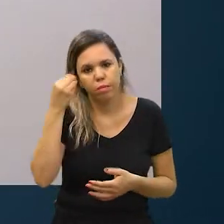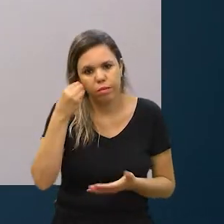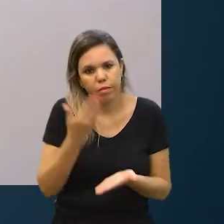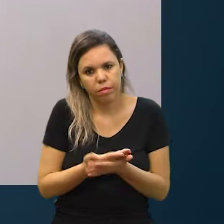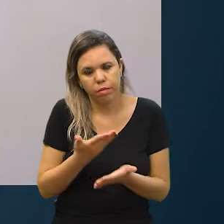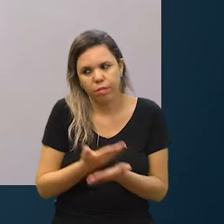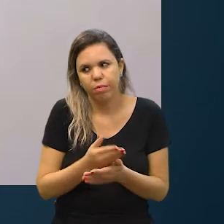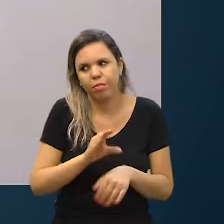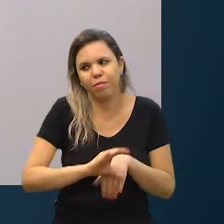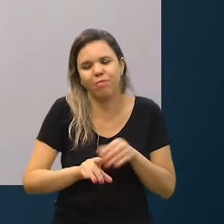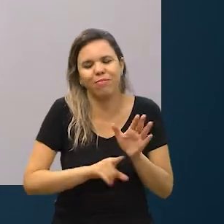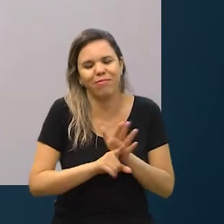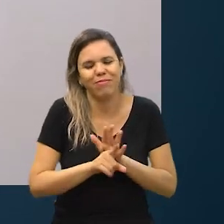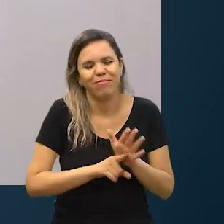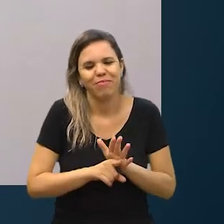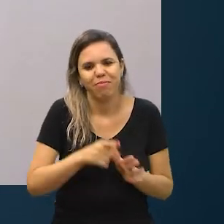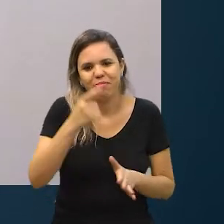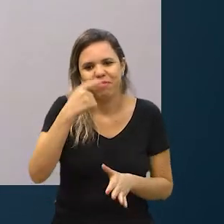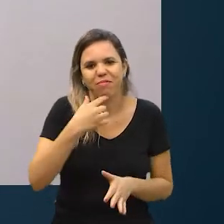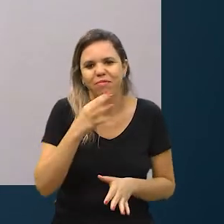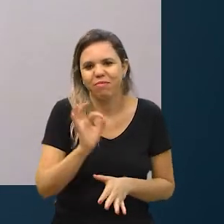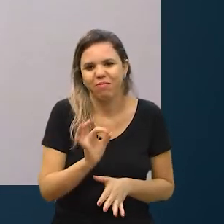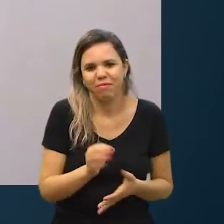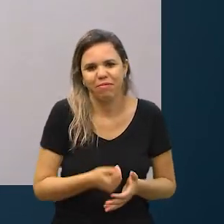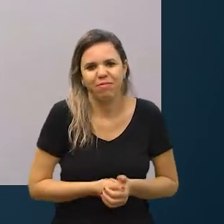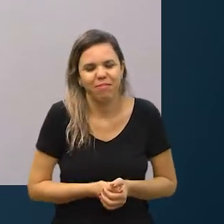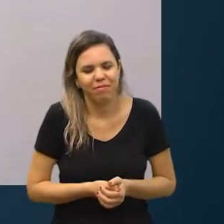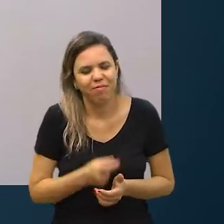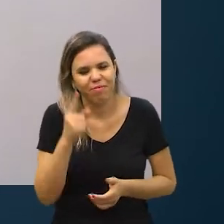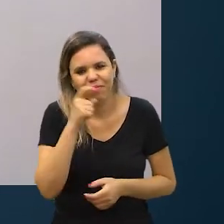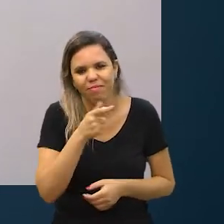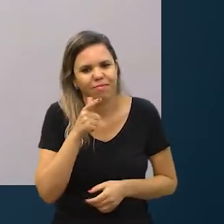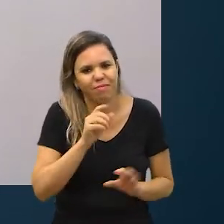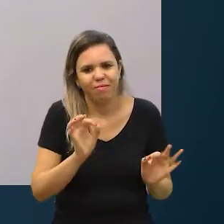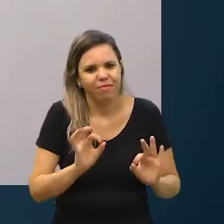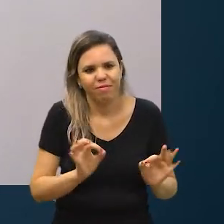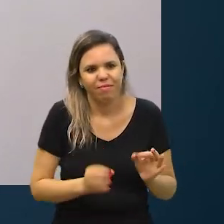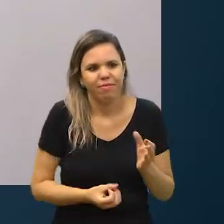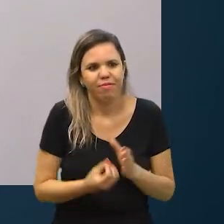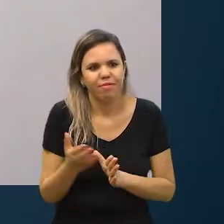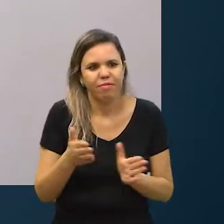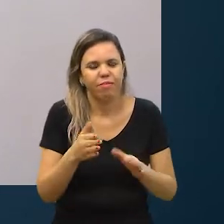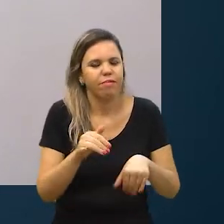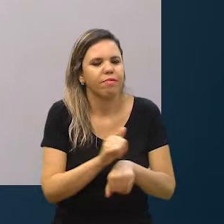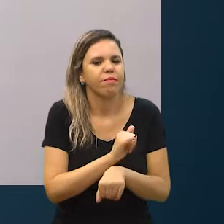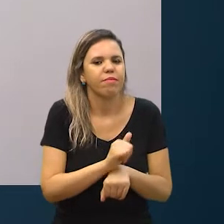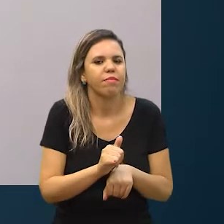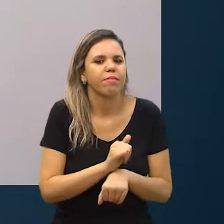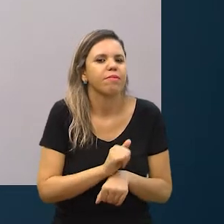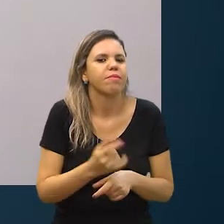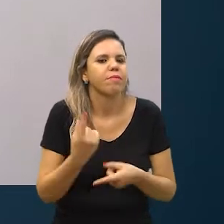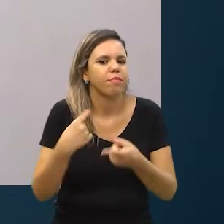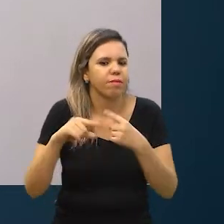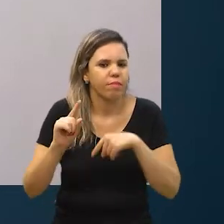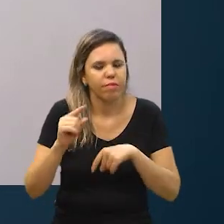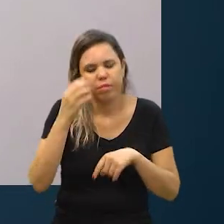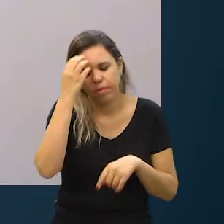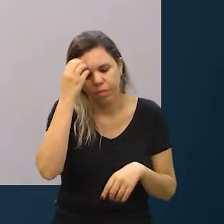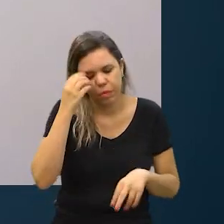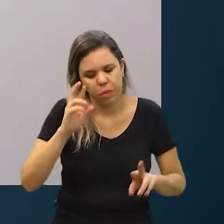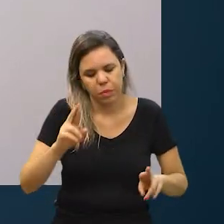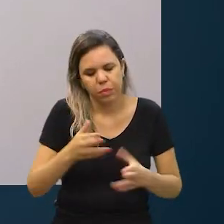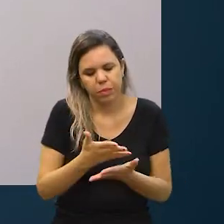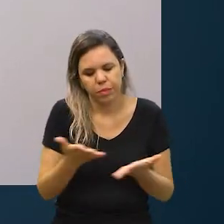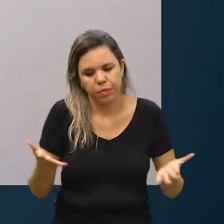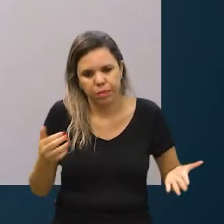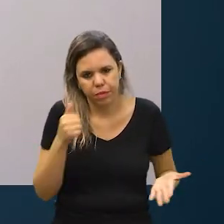Porque se você não sabe quem você é e onde você quer chegar, dificilmente você vai conseguir trilhar um caminho de sucesso, né? E é isso que eu espero